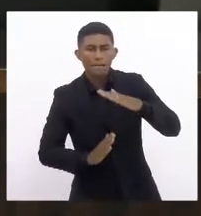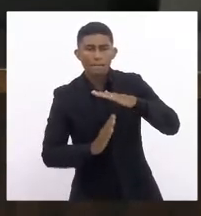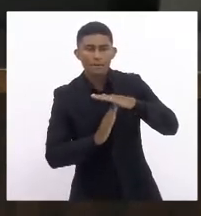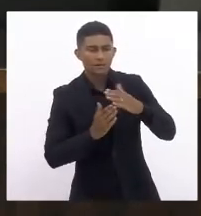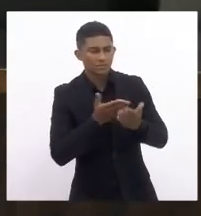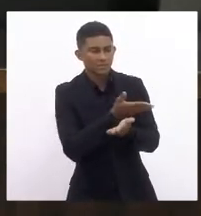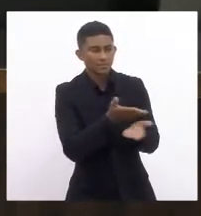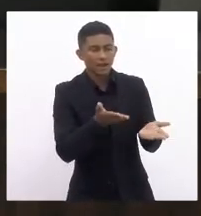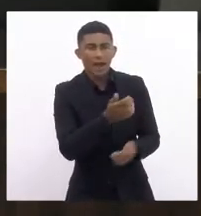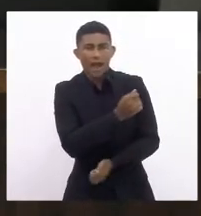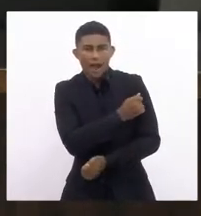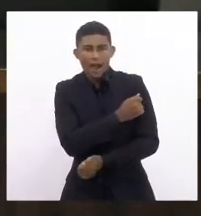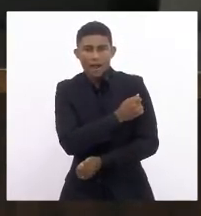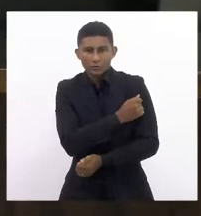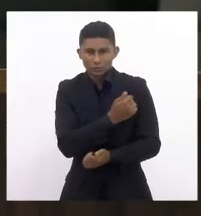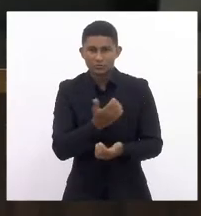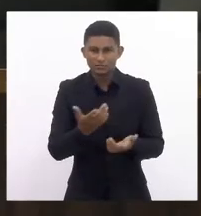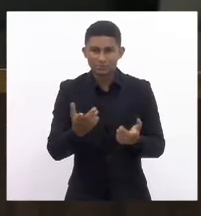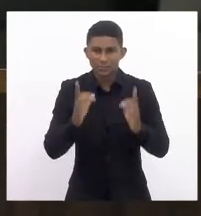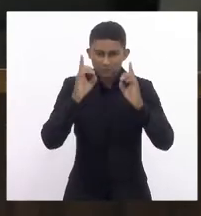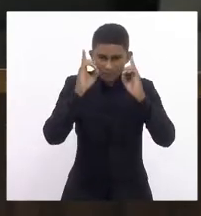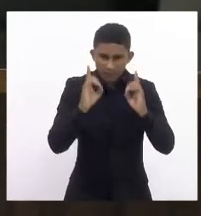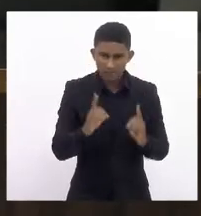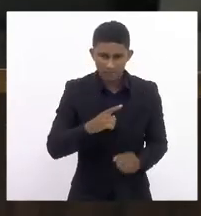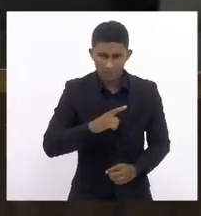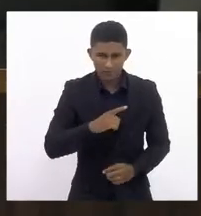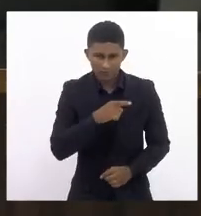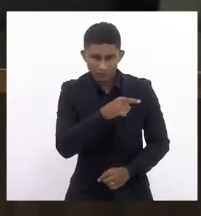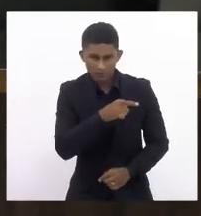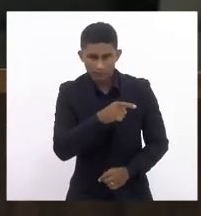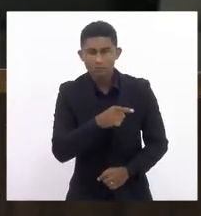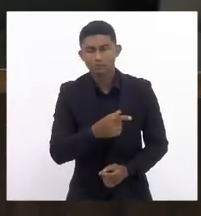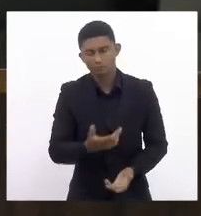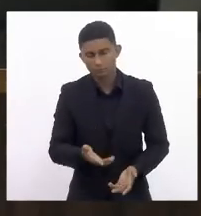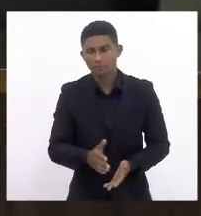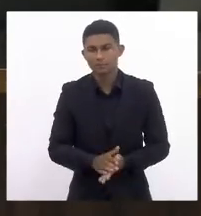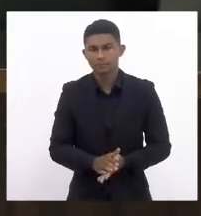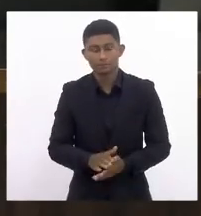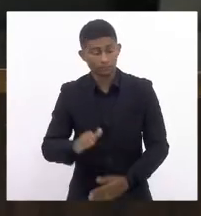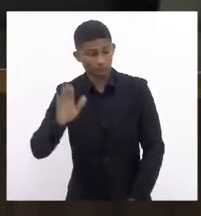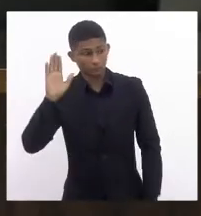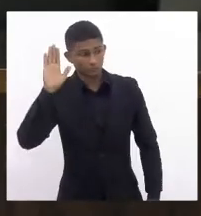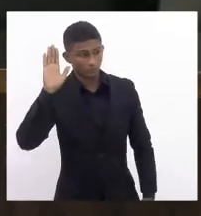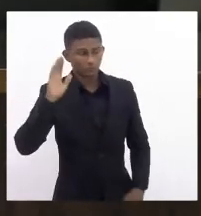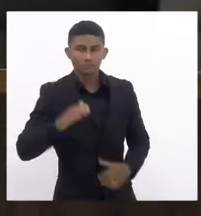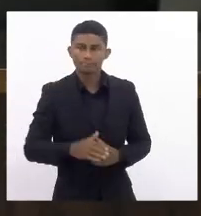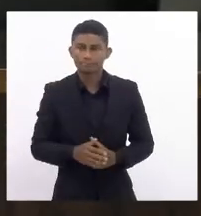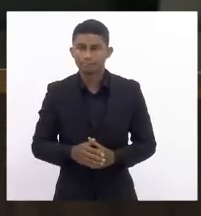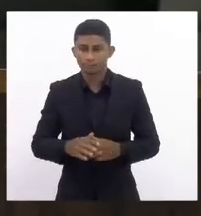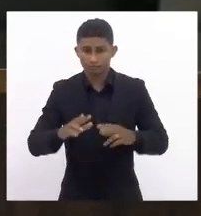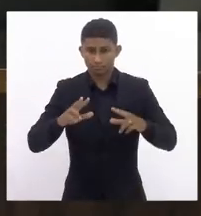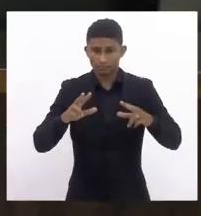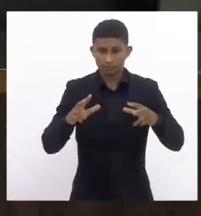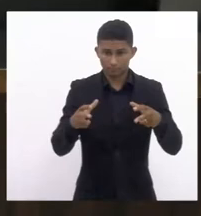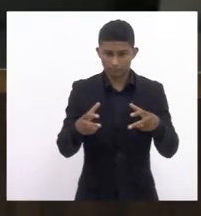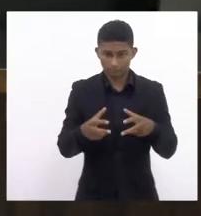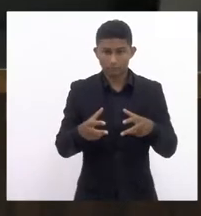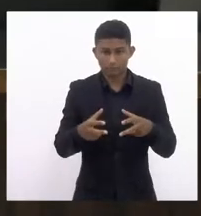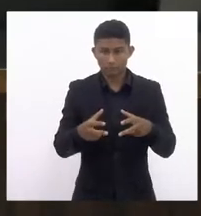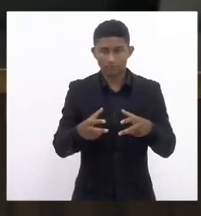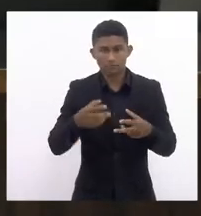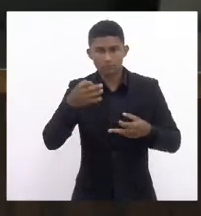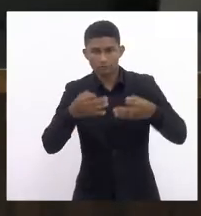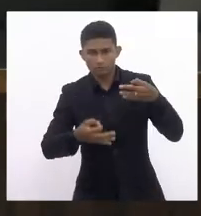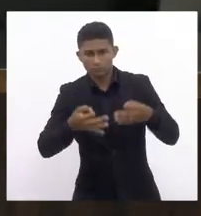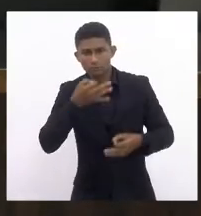deficiência. Melhorou um pouquinho, né, Sérgio? Para discutir, presidente. Já. Parecer da Comissão de Constituição e Justiça